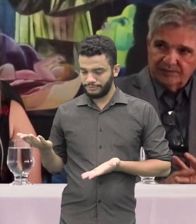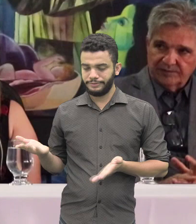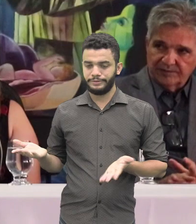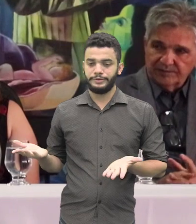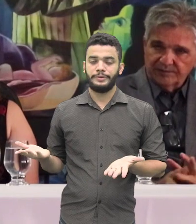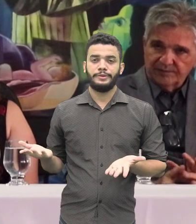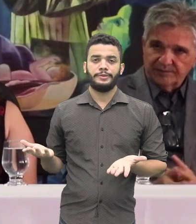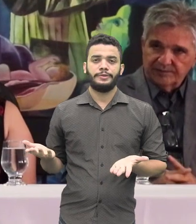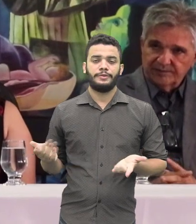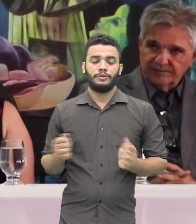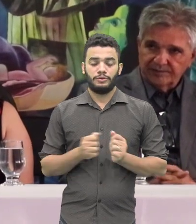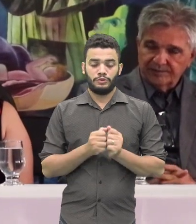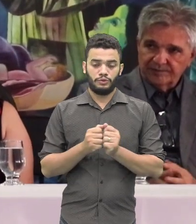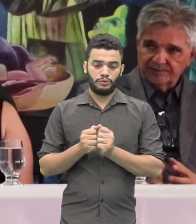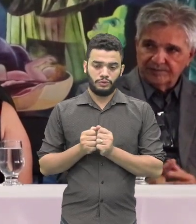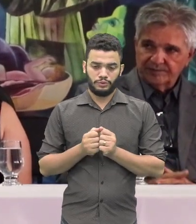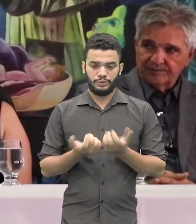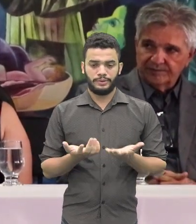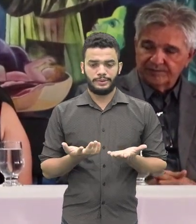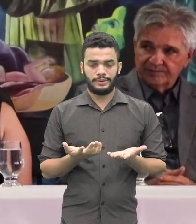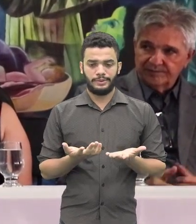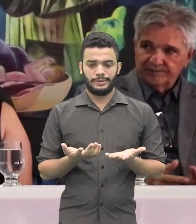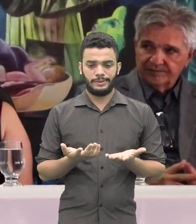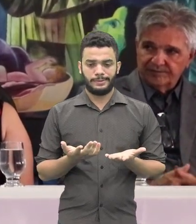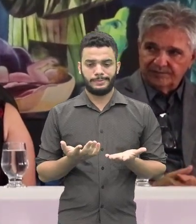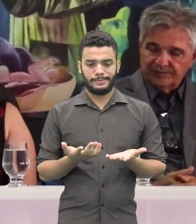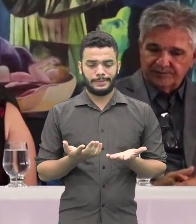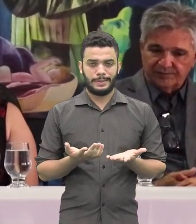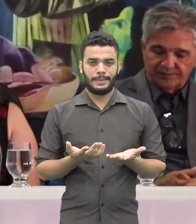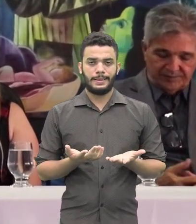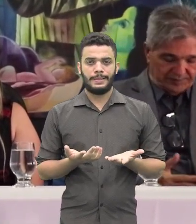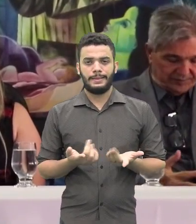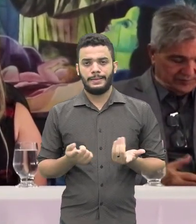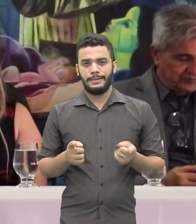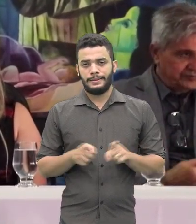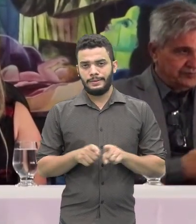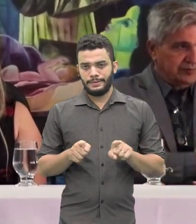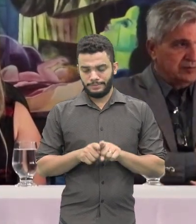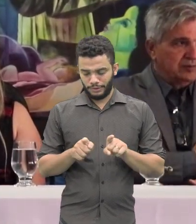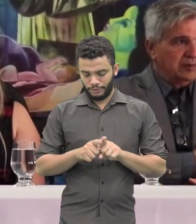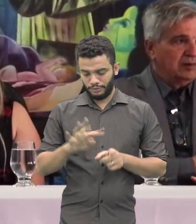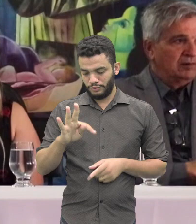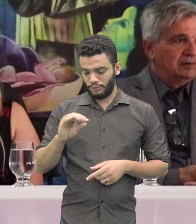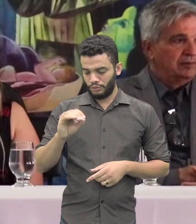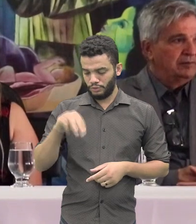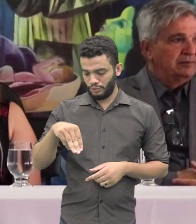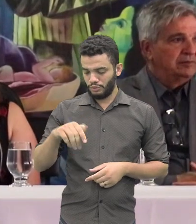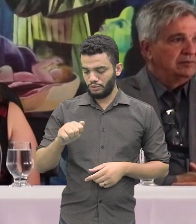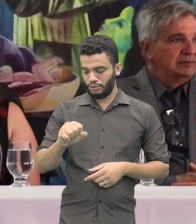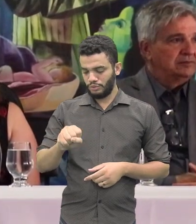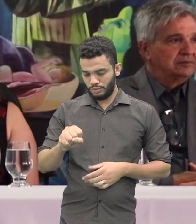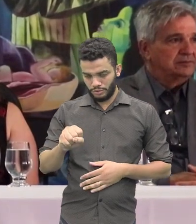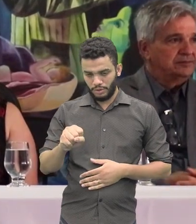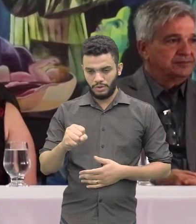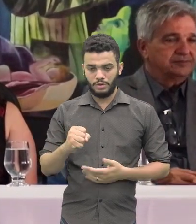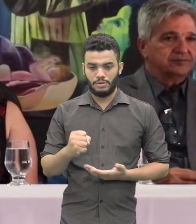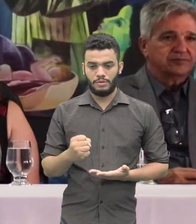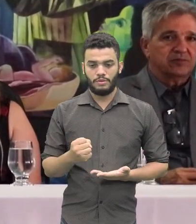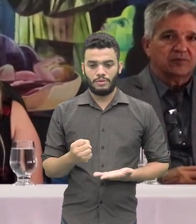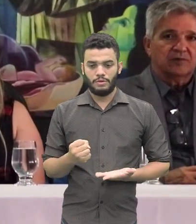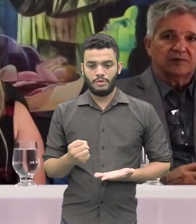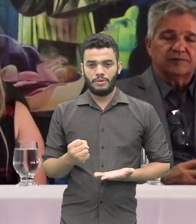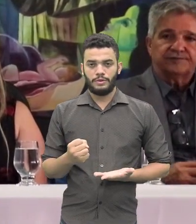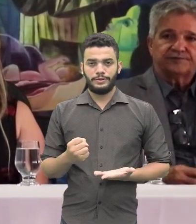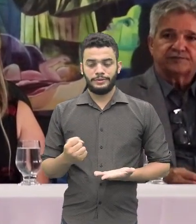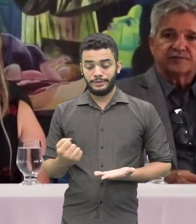que ela é doutor Tomás também Ministério Público seria muito mais